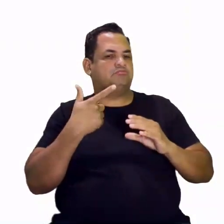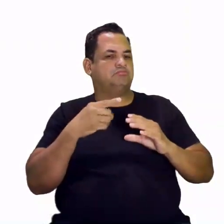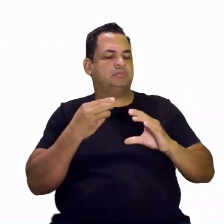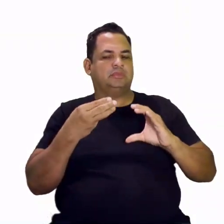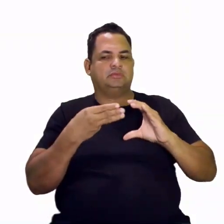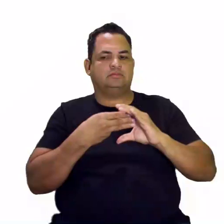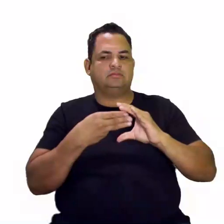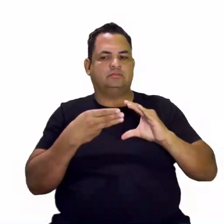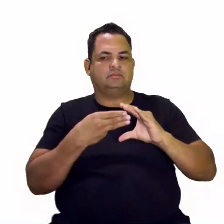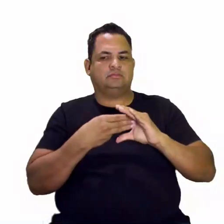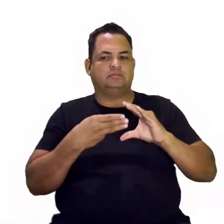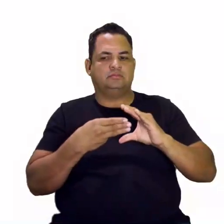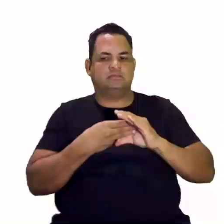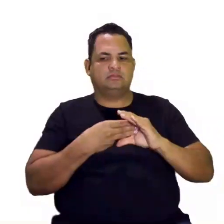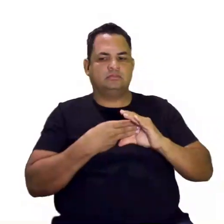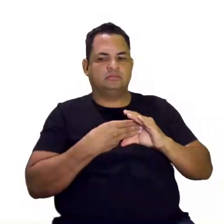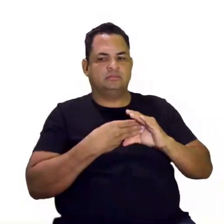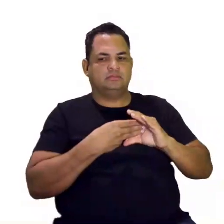acelulares.